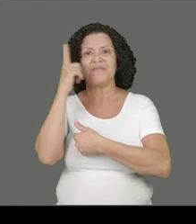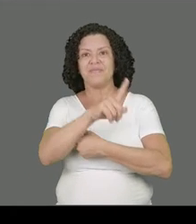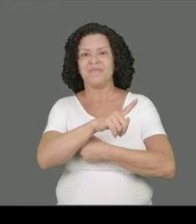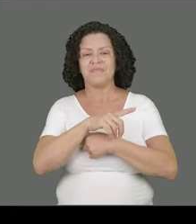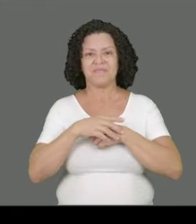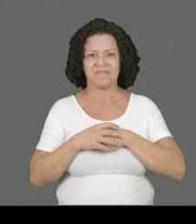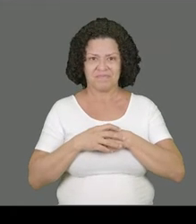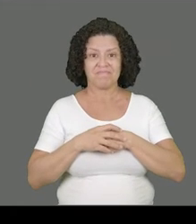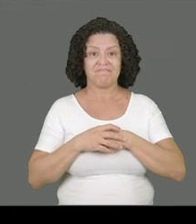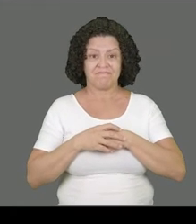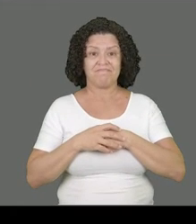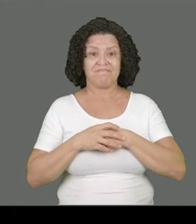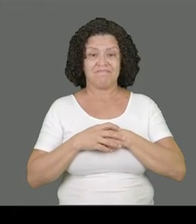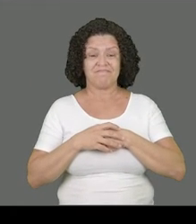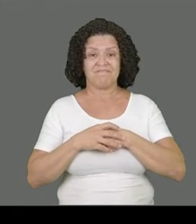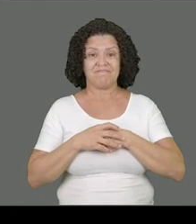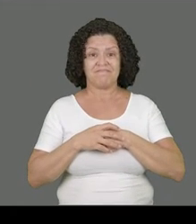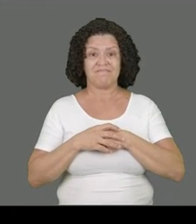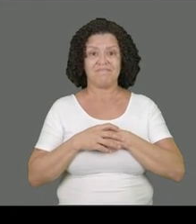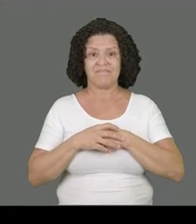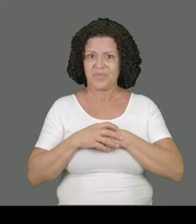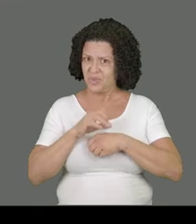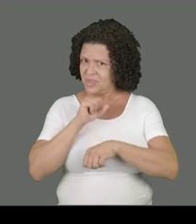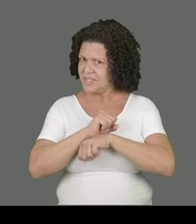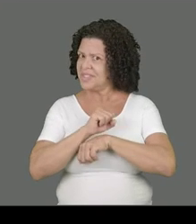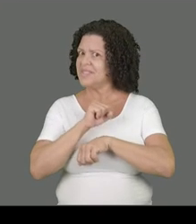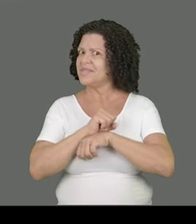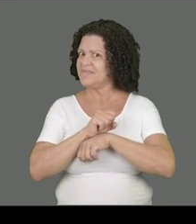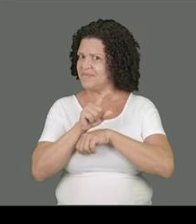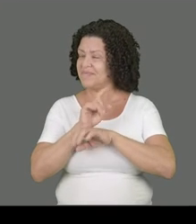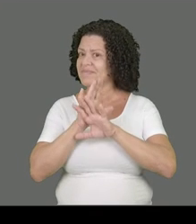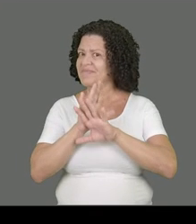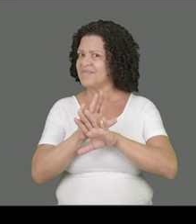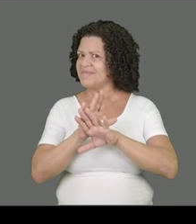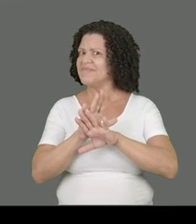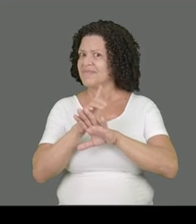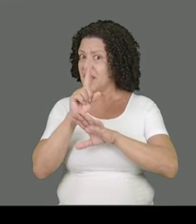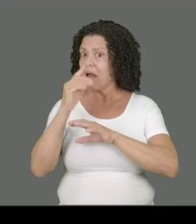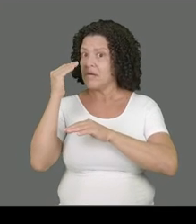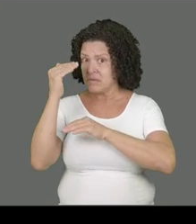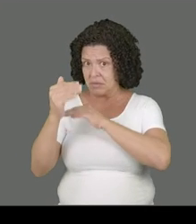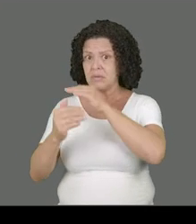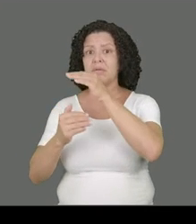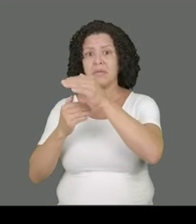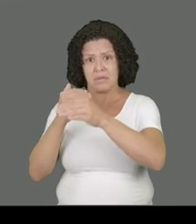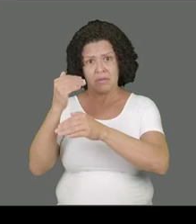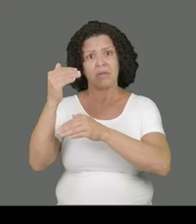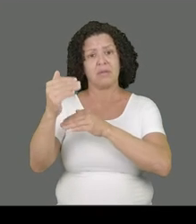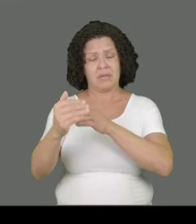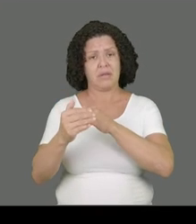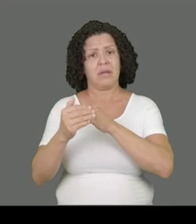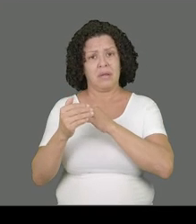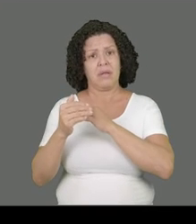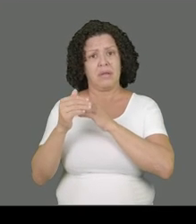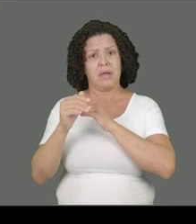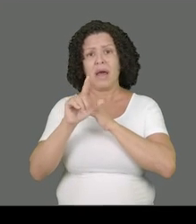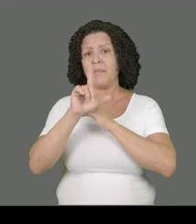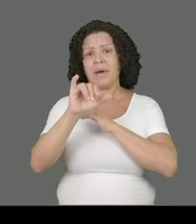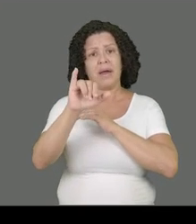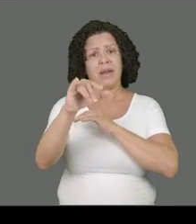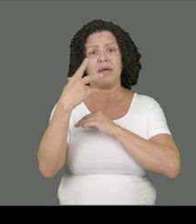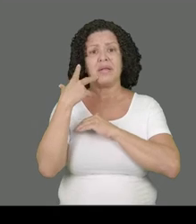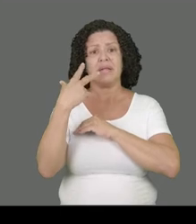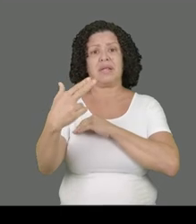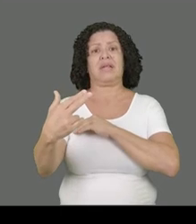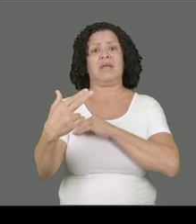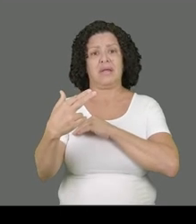nós teremos acesso, o que não nos aguarda. E esse progresso, ele é incessante,